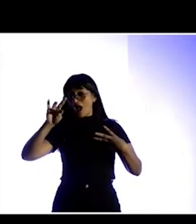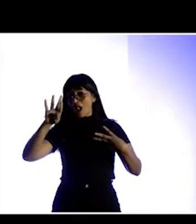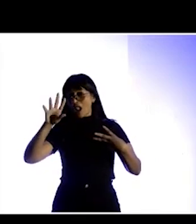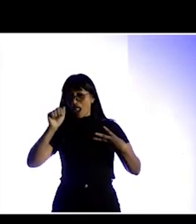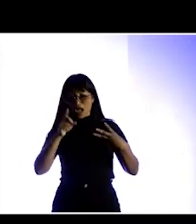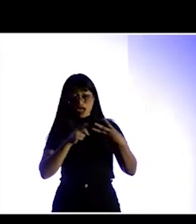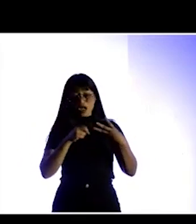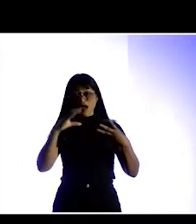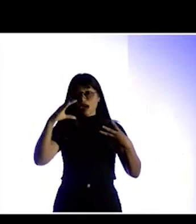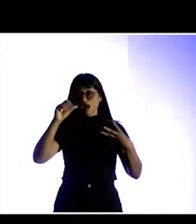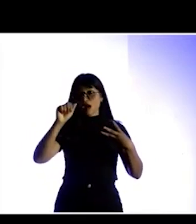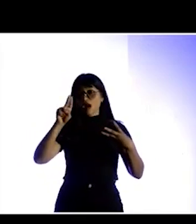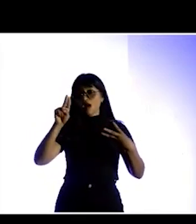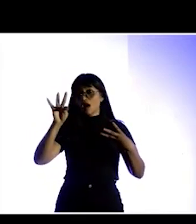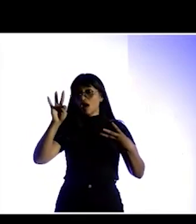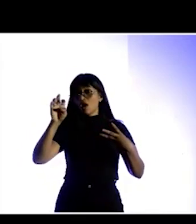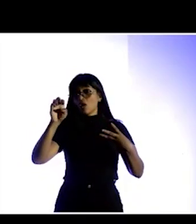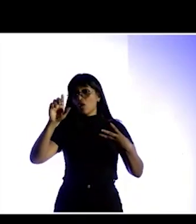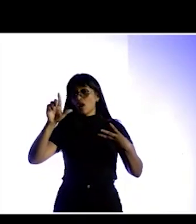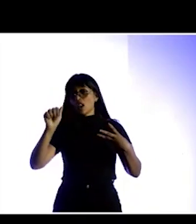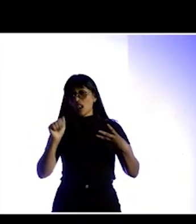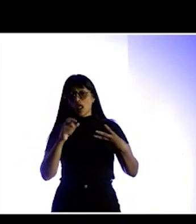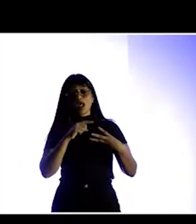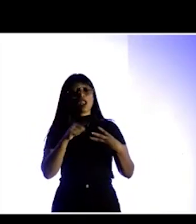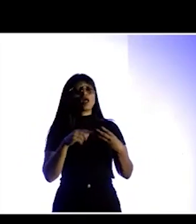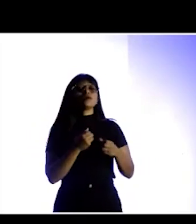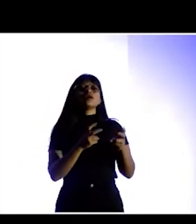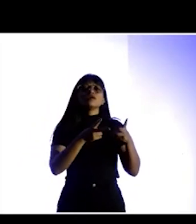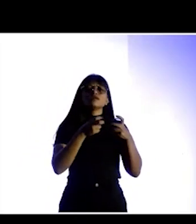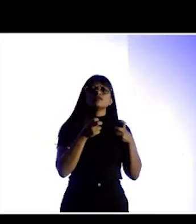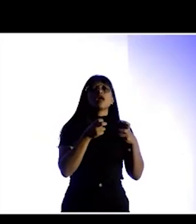Abastecimento público, indústria, energia, agricultura.